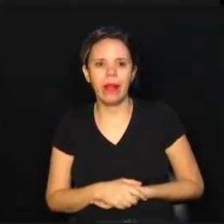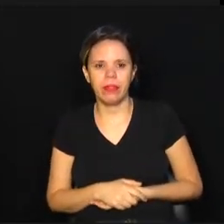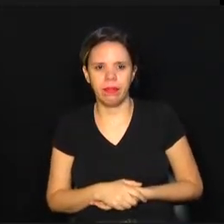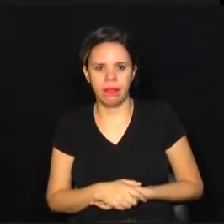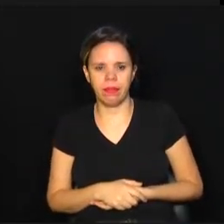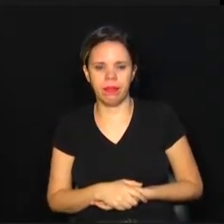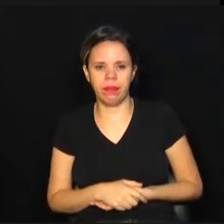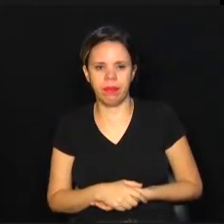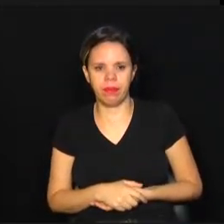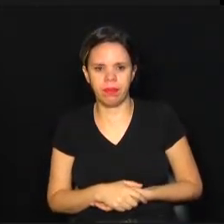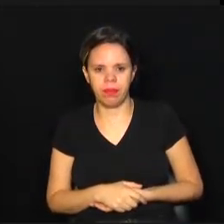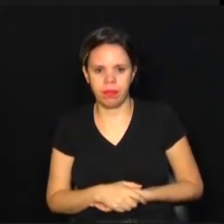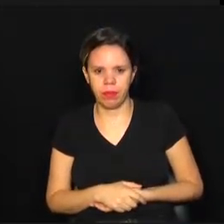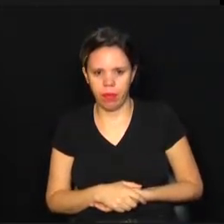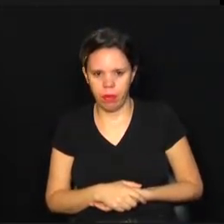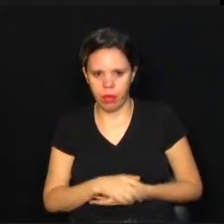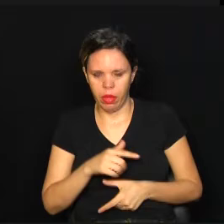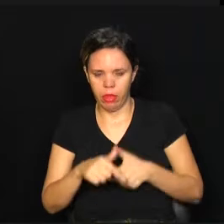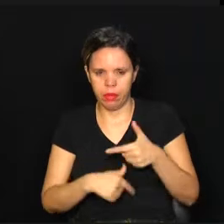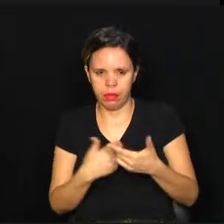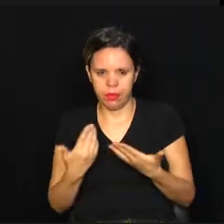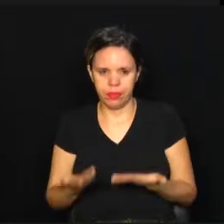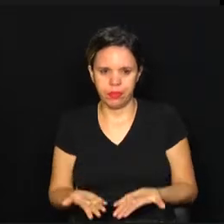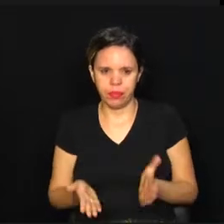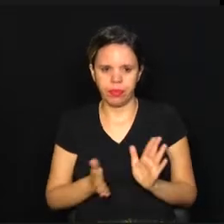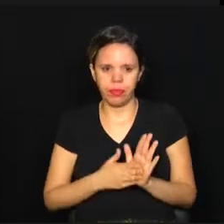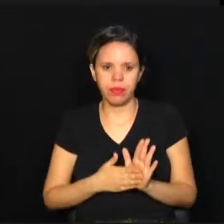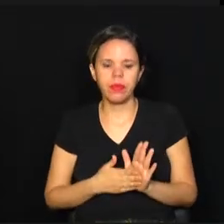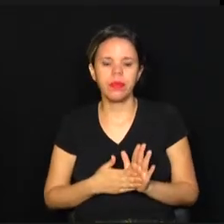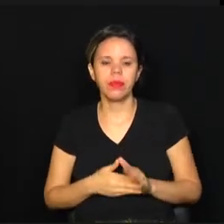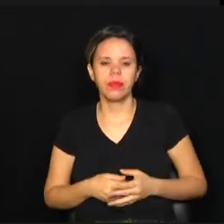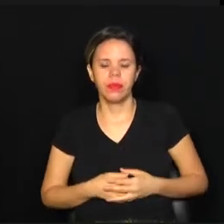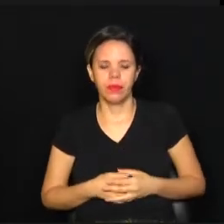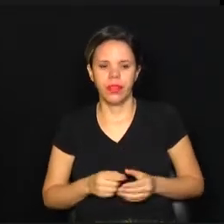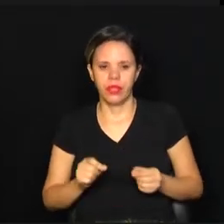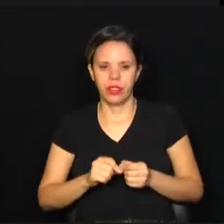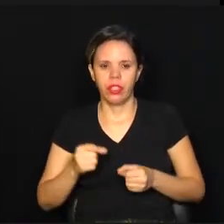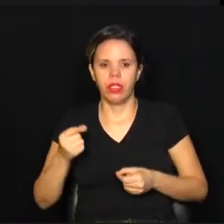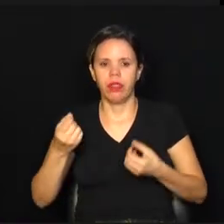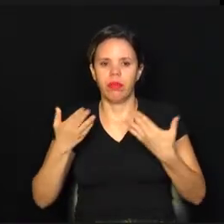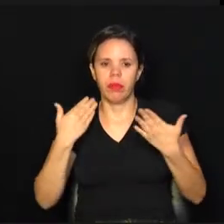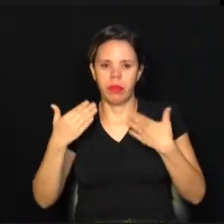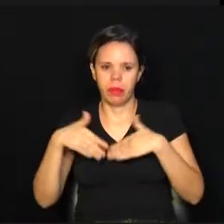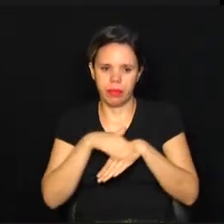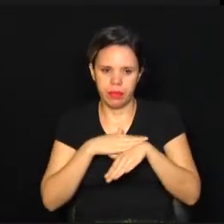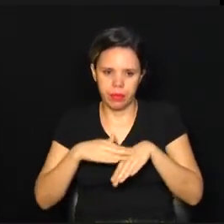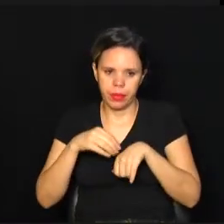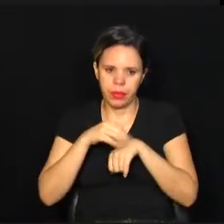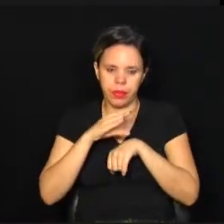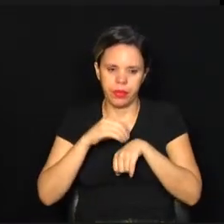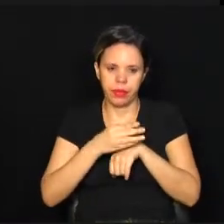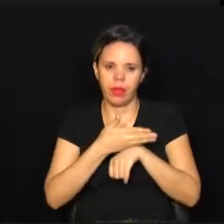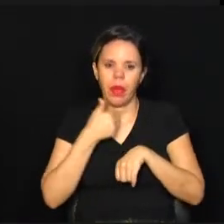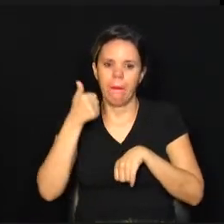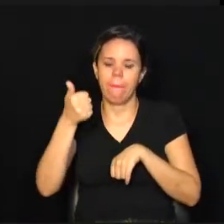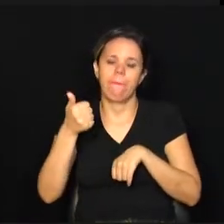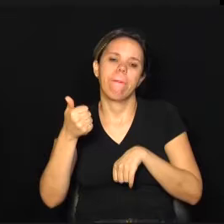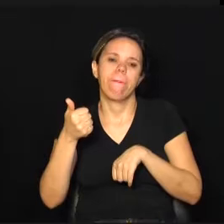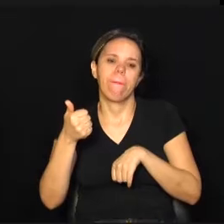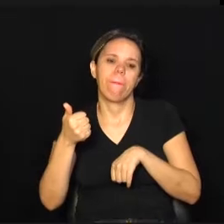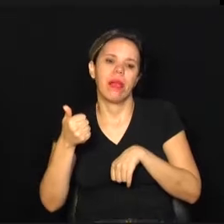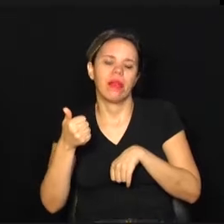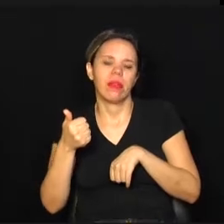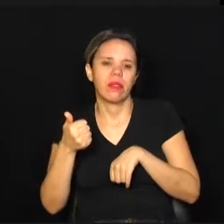é o trabalho da gente aqui, propor, fazer um debate e trazer para que melhore nessa questão.